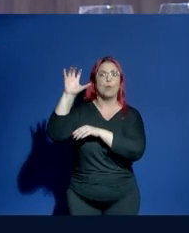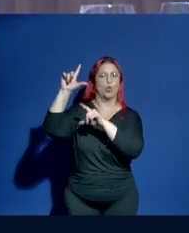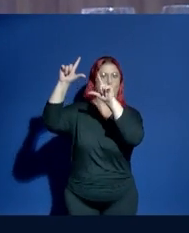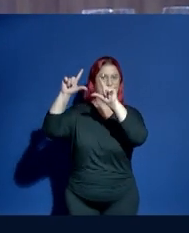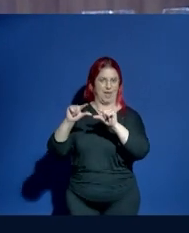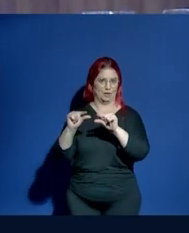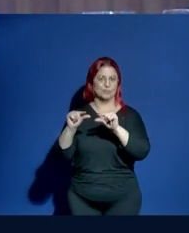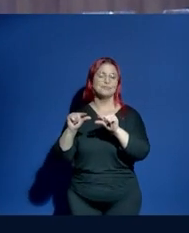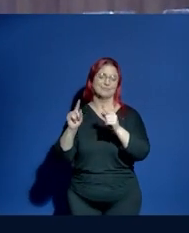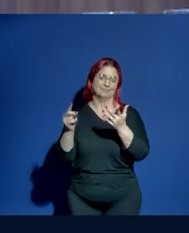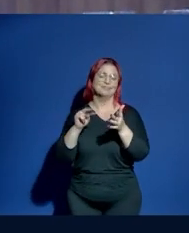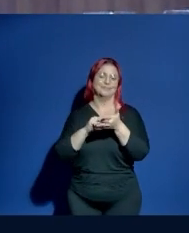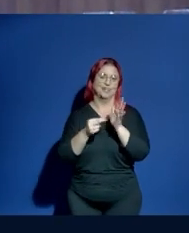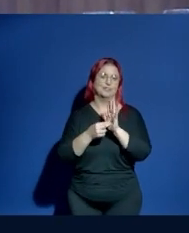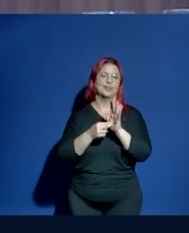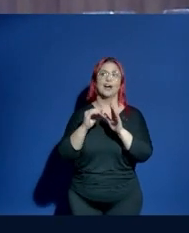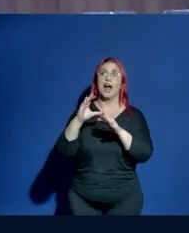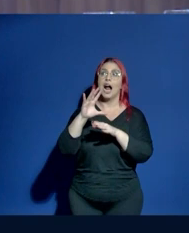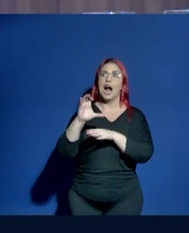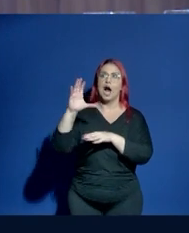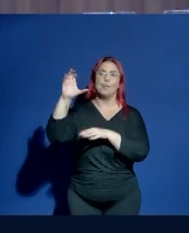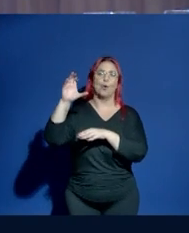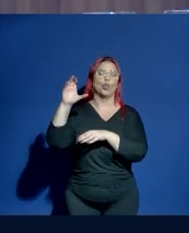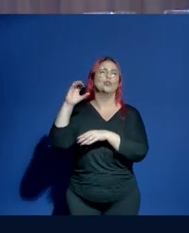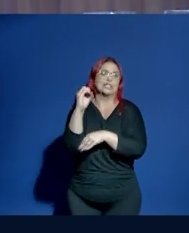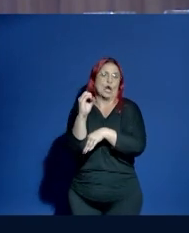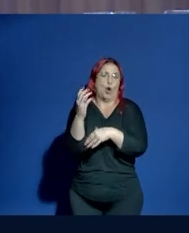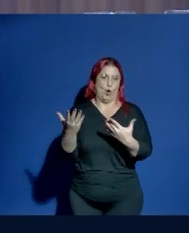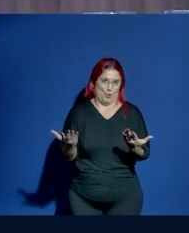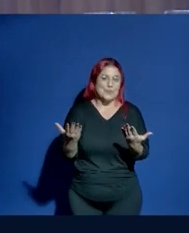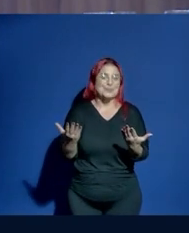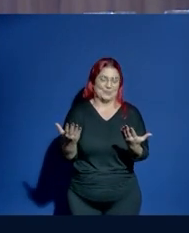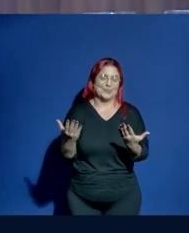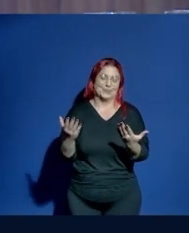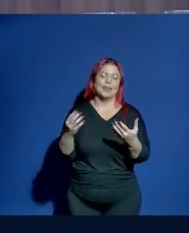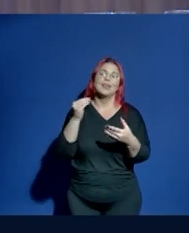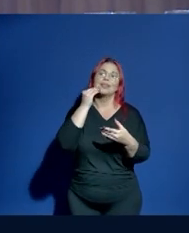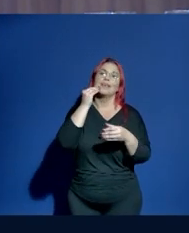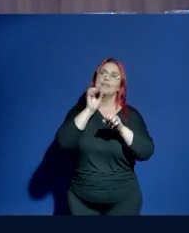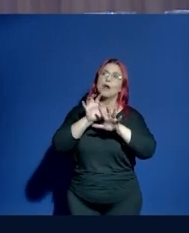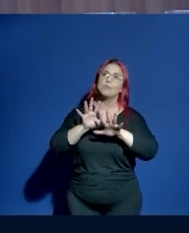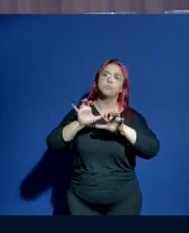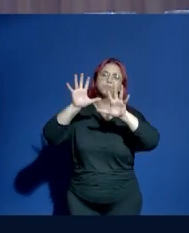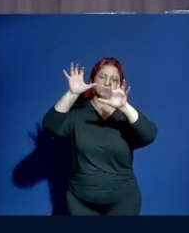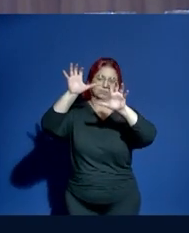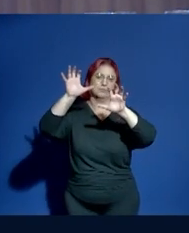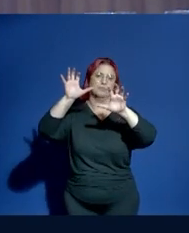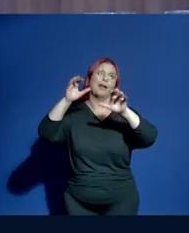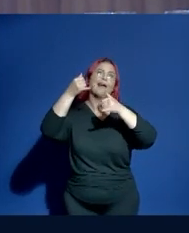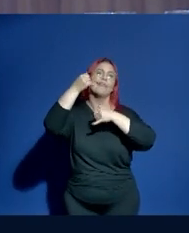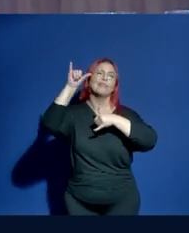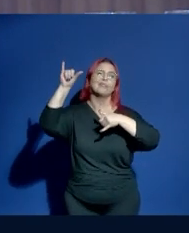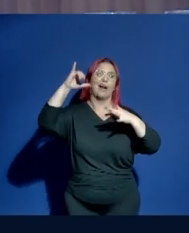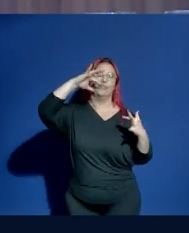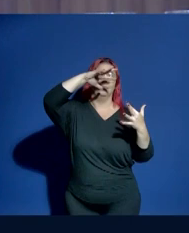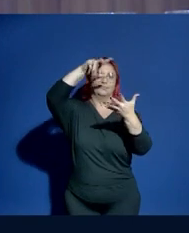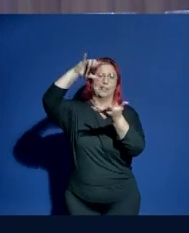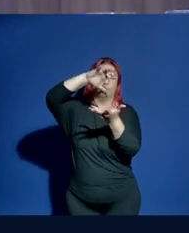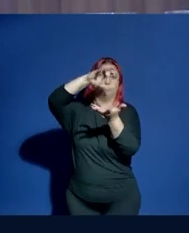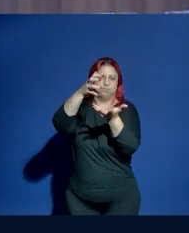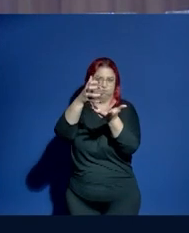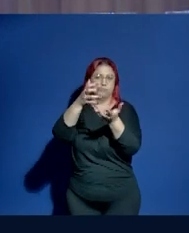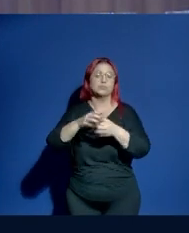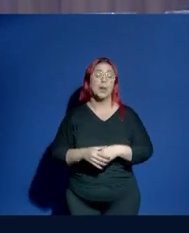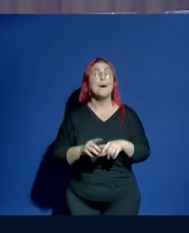Nexus Ou seja a produção com menor com menor emissão né de gases de efeito estufa Mas além disso